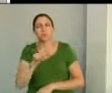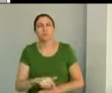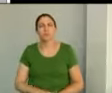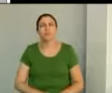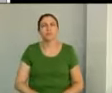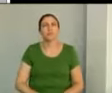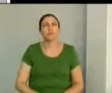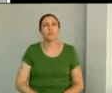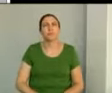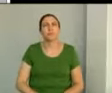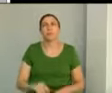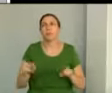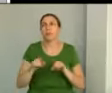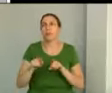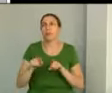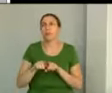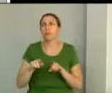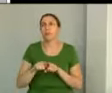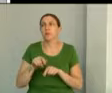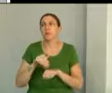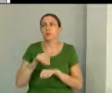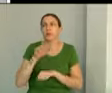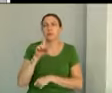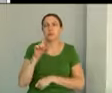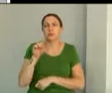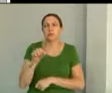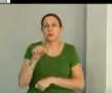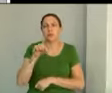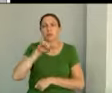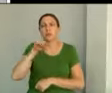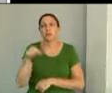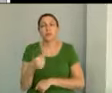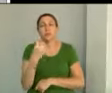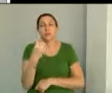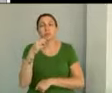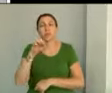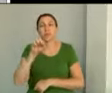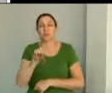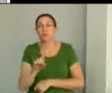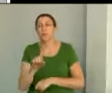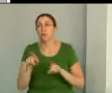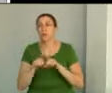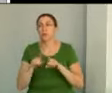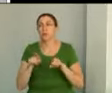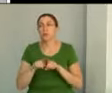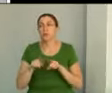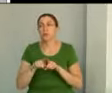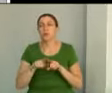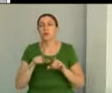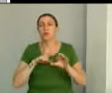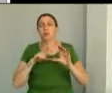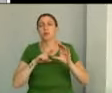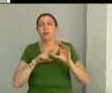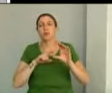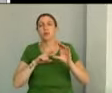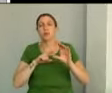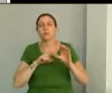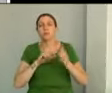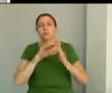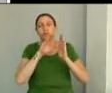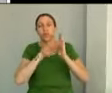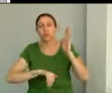R$ 4.457.000. Das demais secretarias, mais R$ 17.191.000. Nós temos a amortização da dívida, antes eram os juros, agora é a amortização,